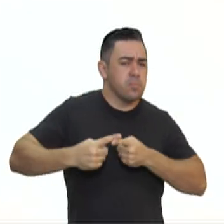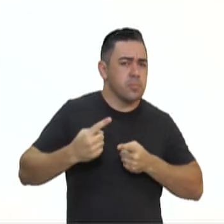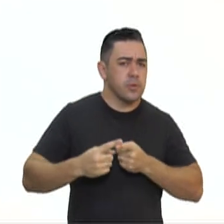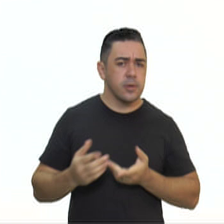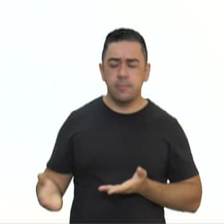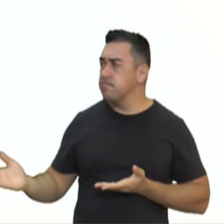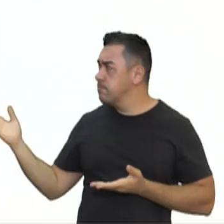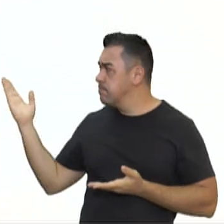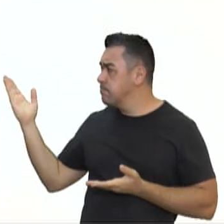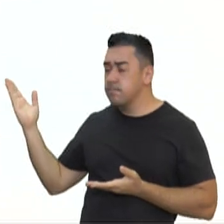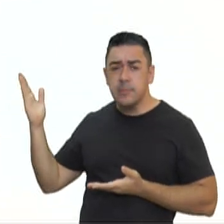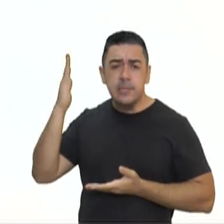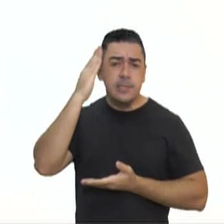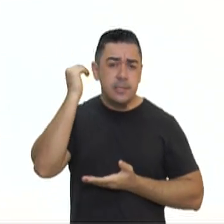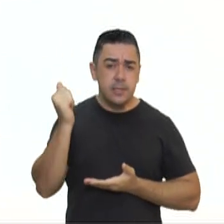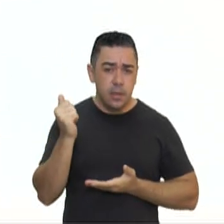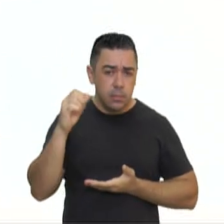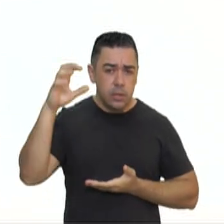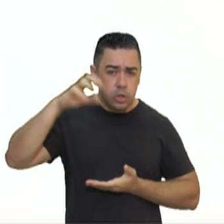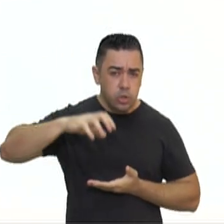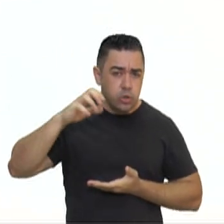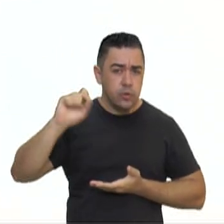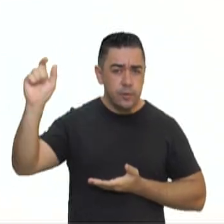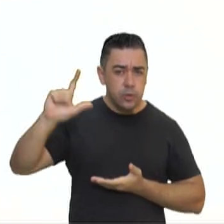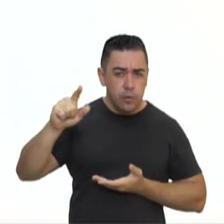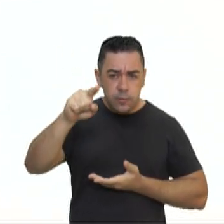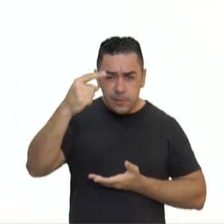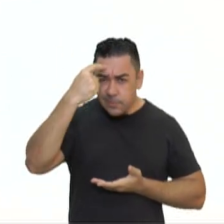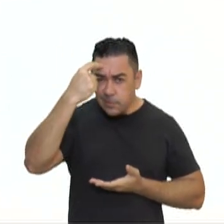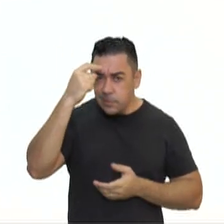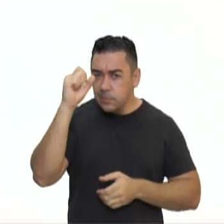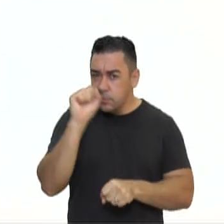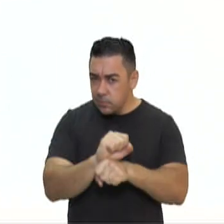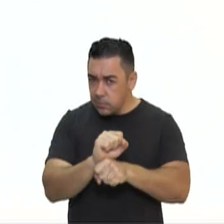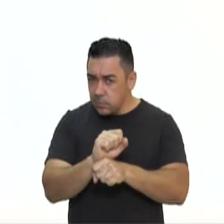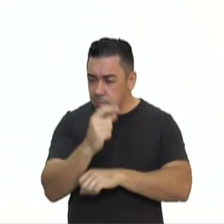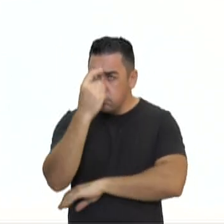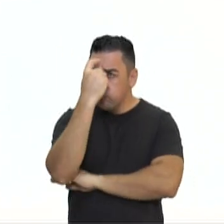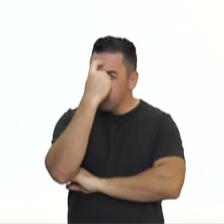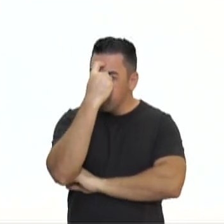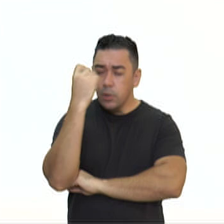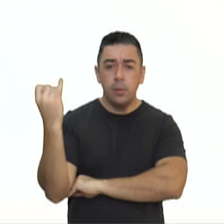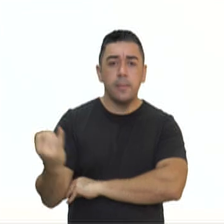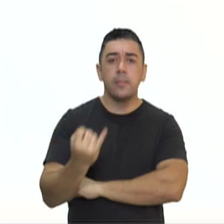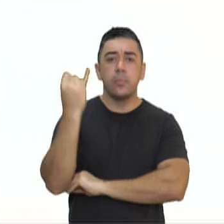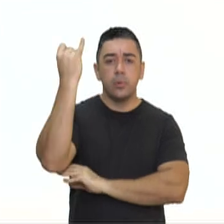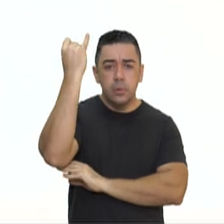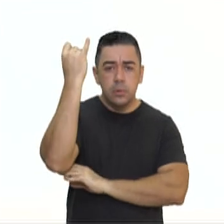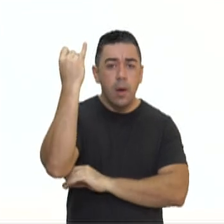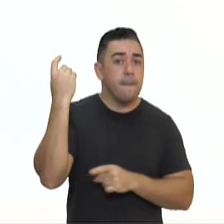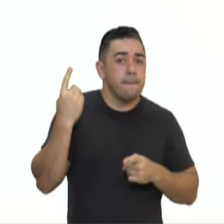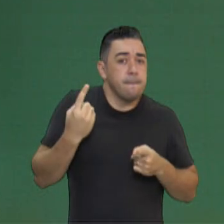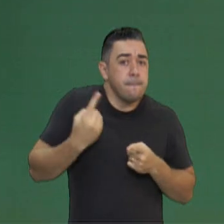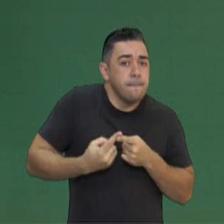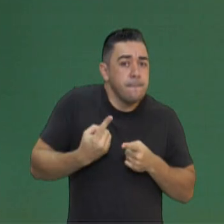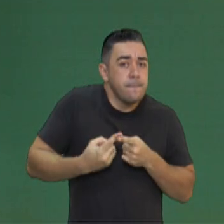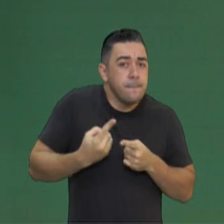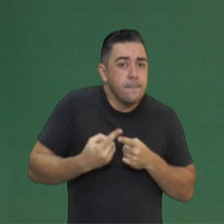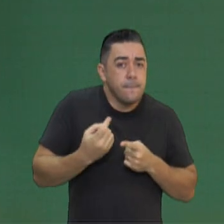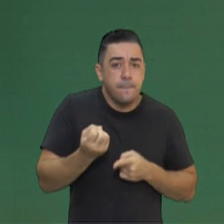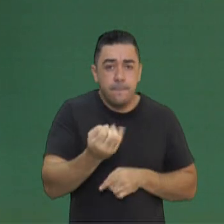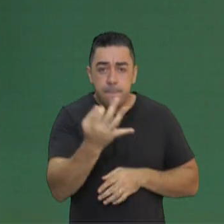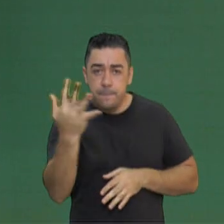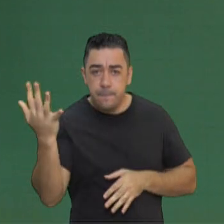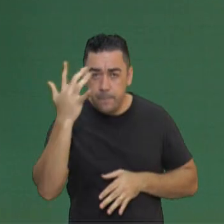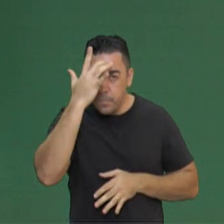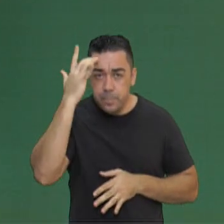serve a previsão do tempo? Você já parou para pensar qual é a importância dela? Por que as pessoas, muitas, têm